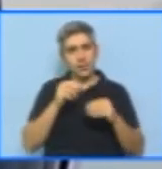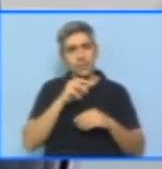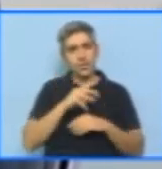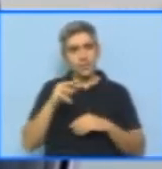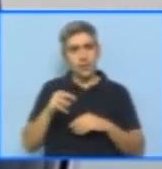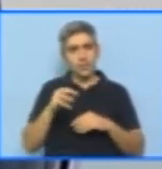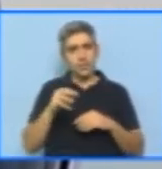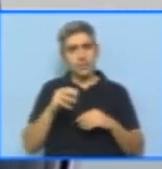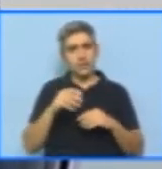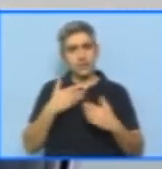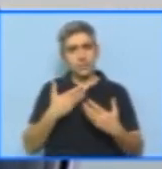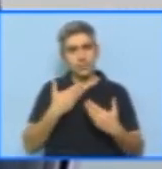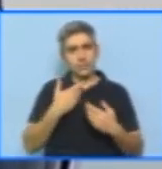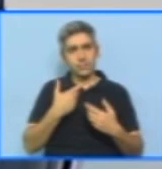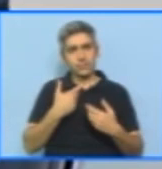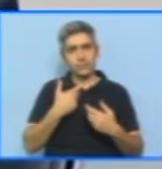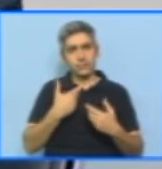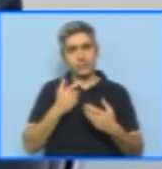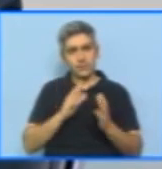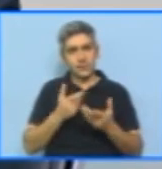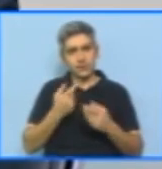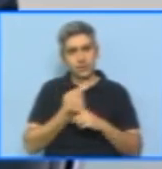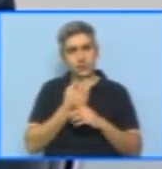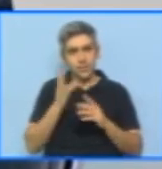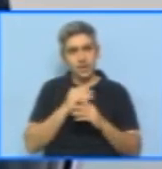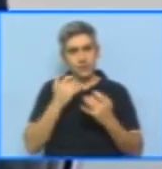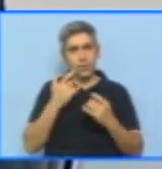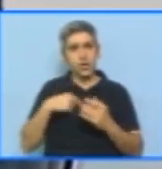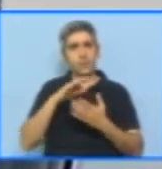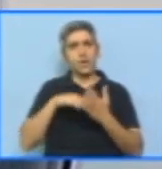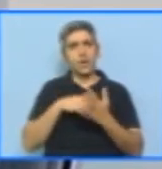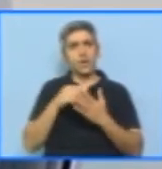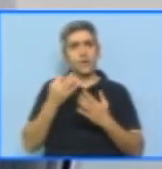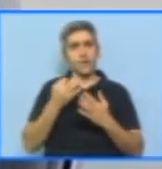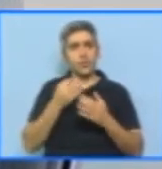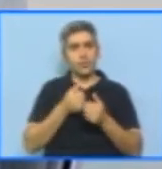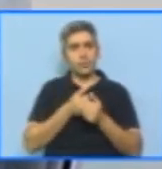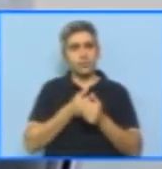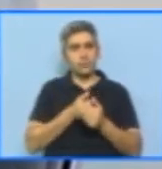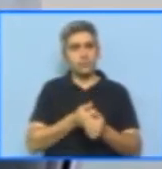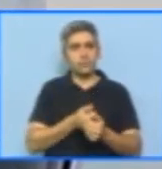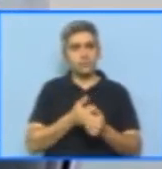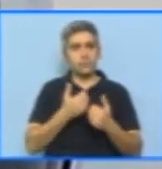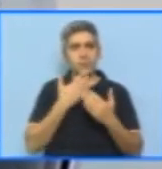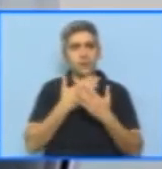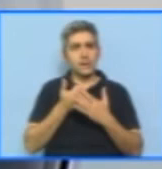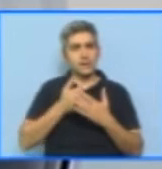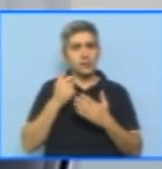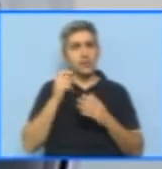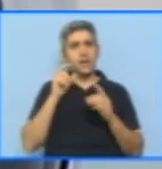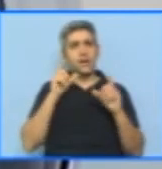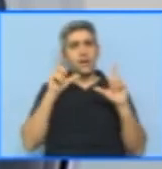multimédia nos estão a colocar. Nós aquilo que planeamos foi dar muita prioridade à